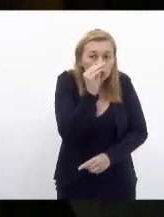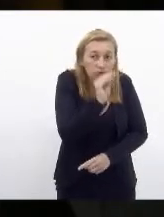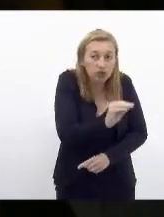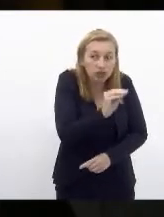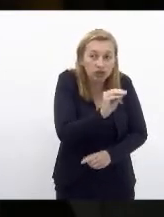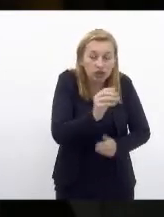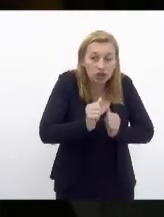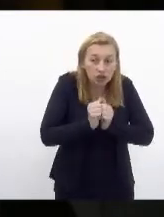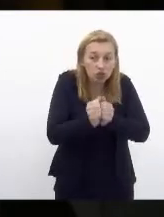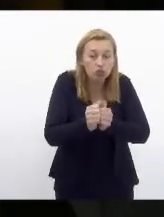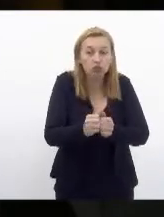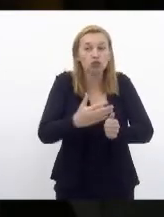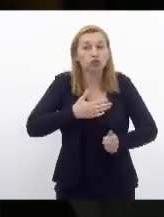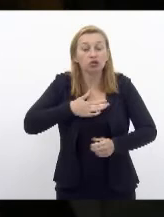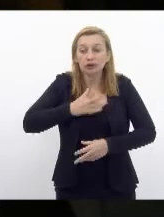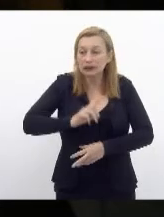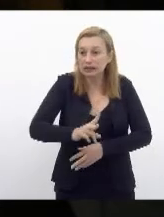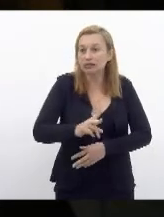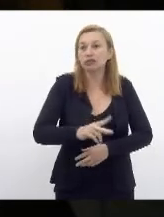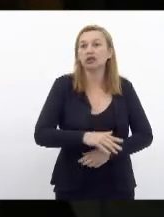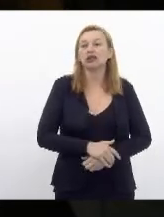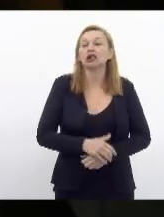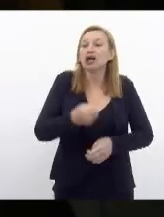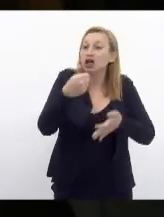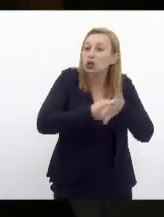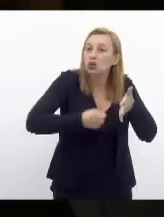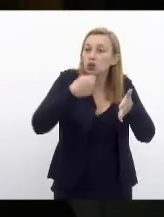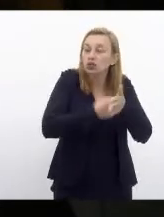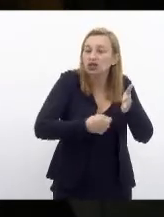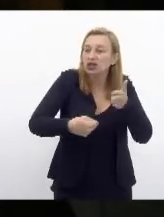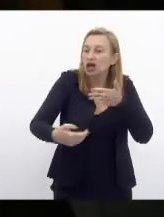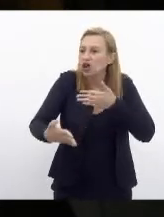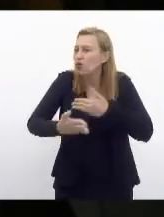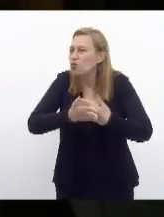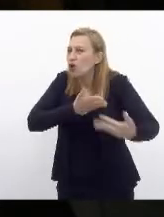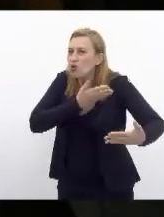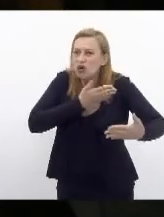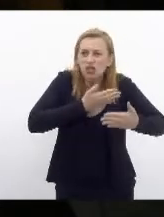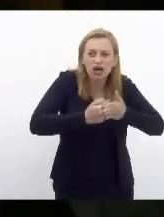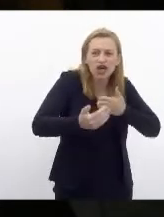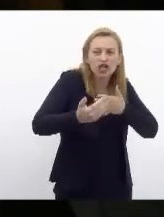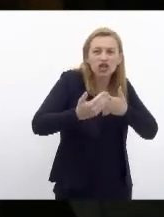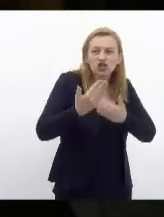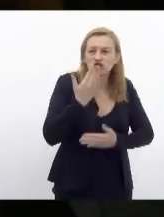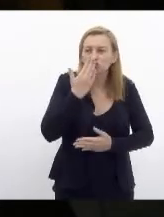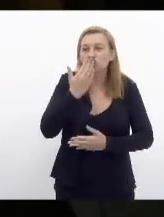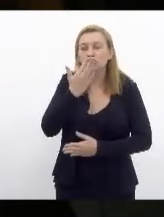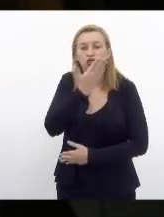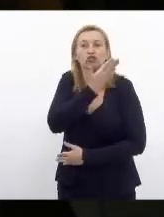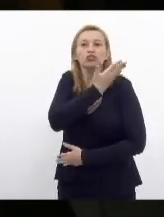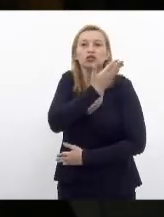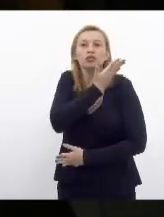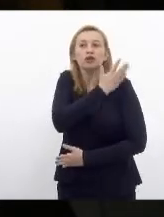enquanto tivesse mandato, que era lutar contra qualquer tipo de preconceito,